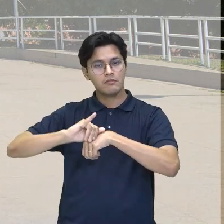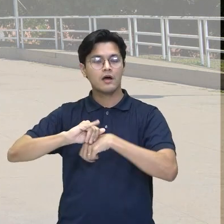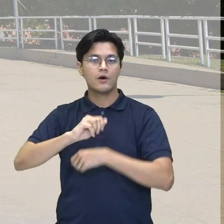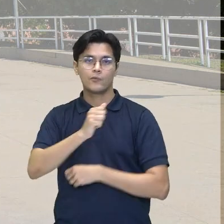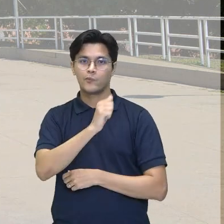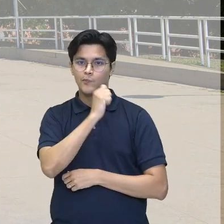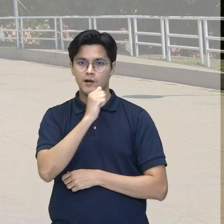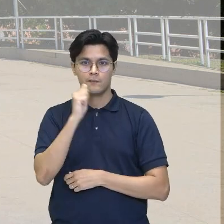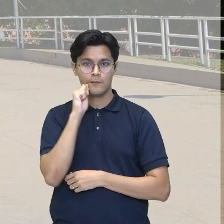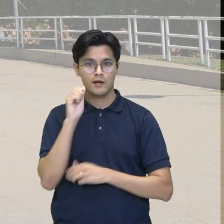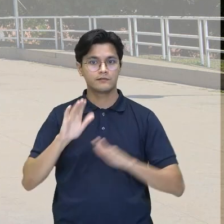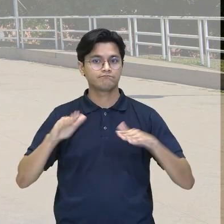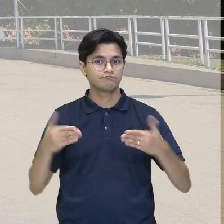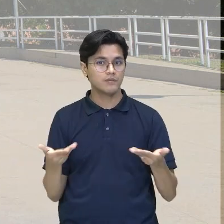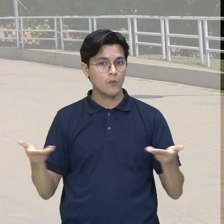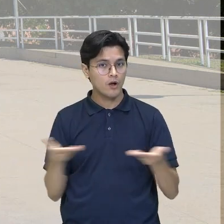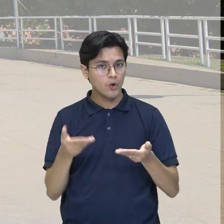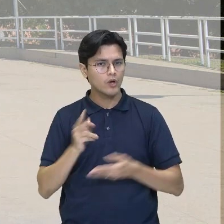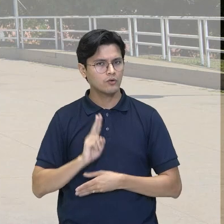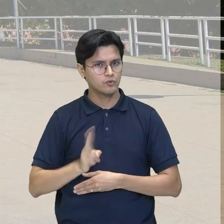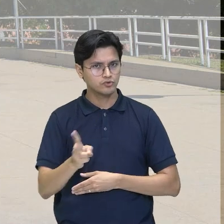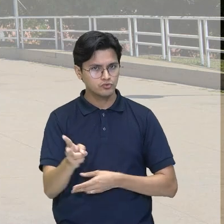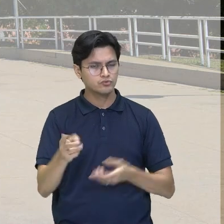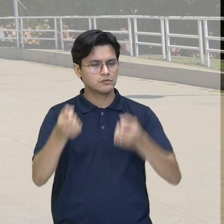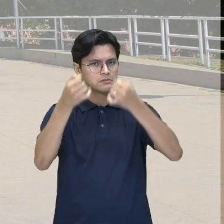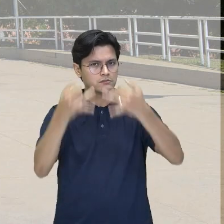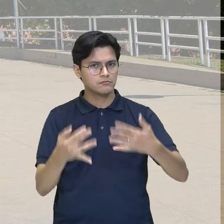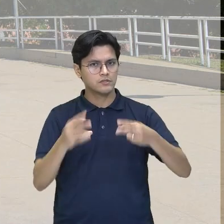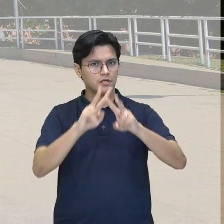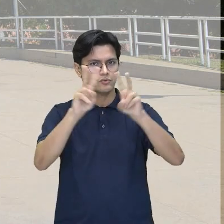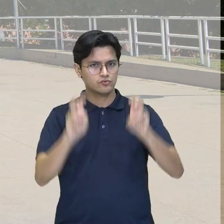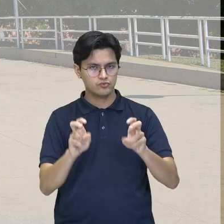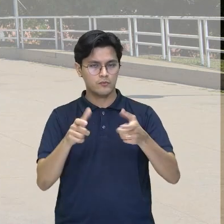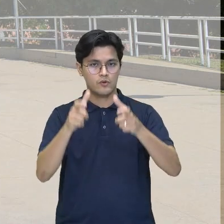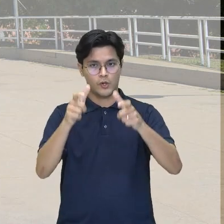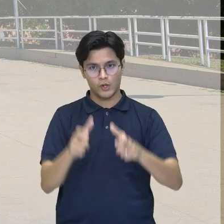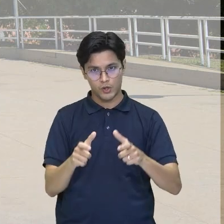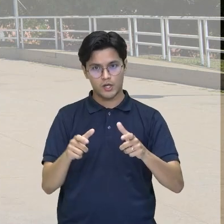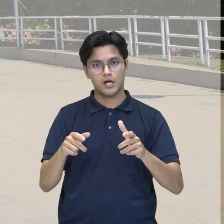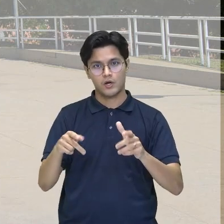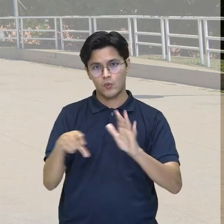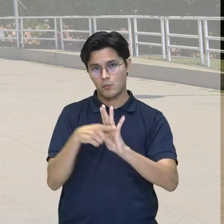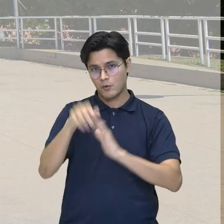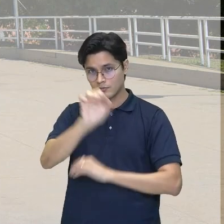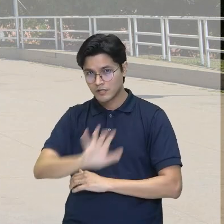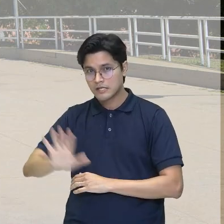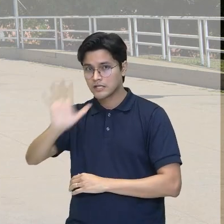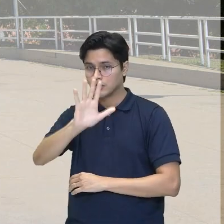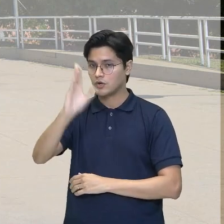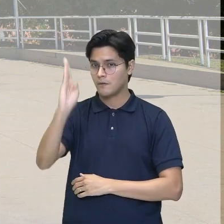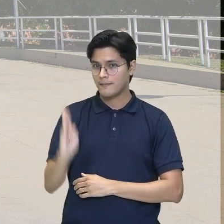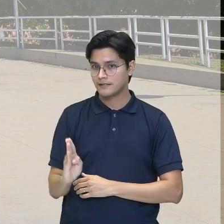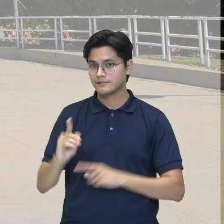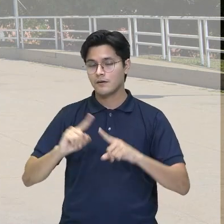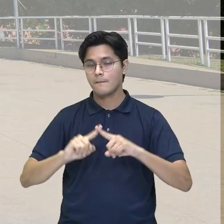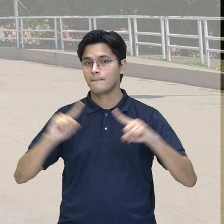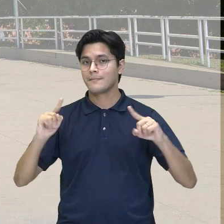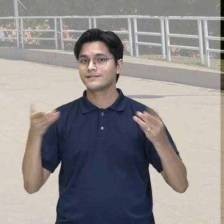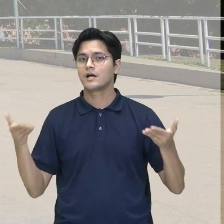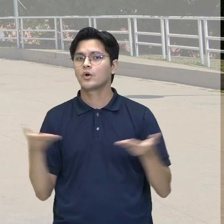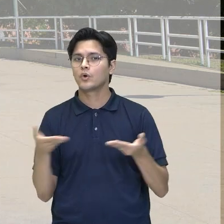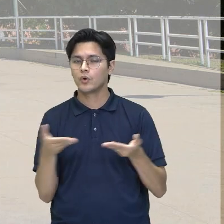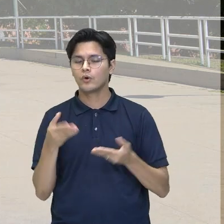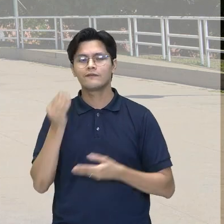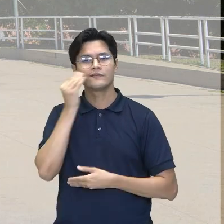continua falando da localização do território brasileiro. Mas agora a gente vai verificar